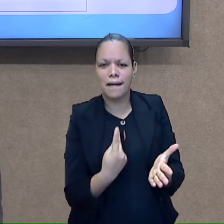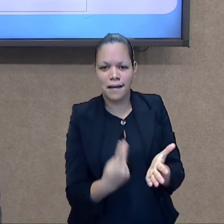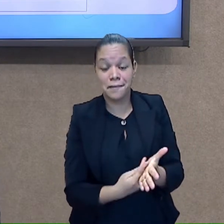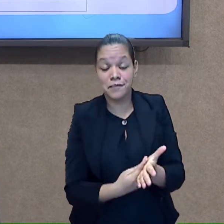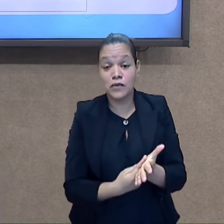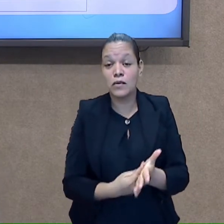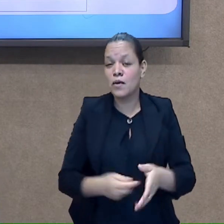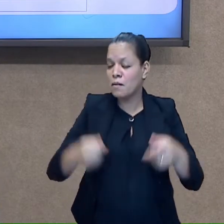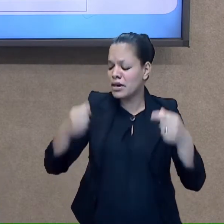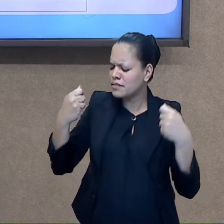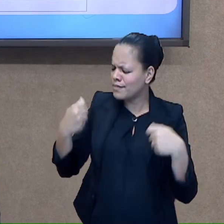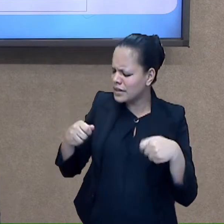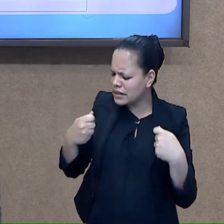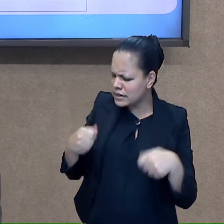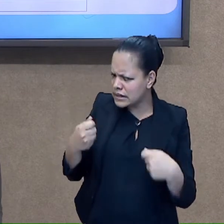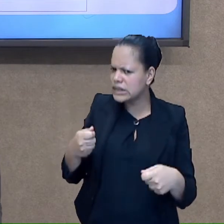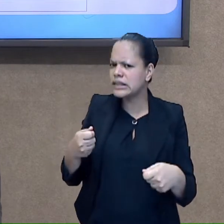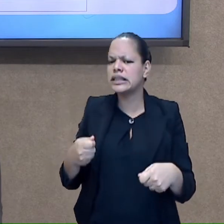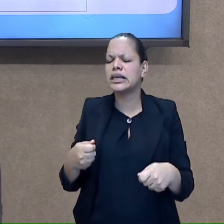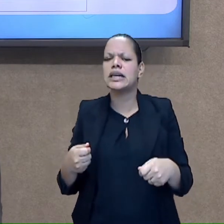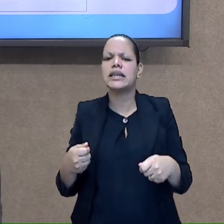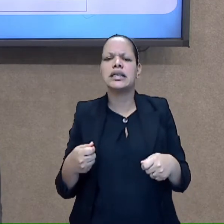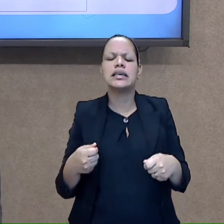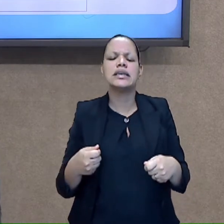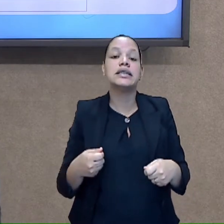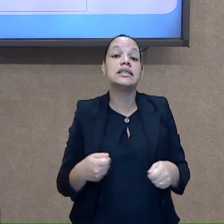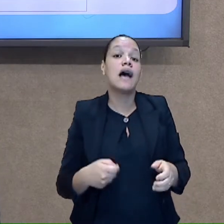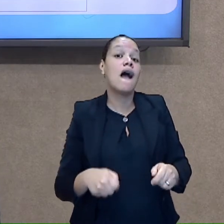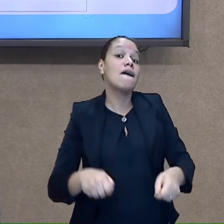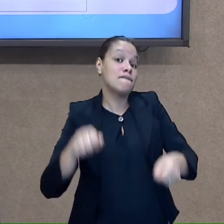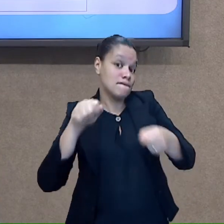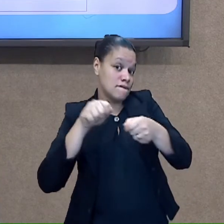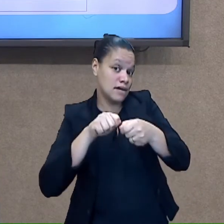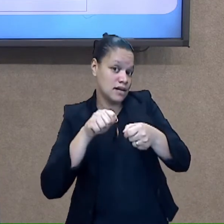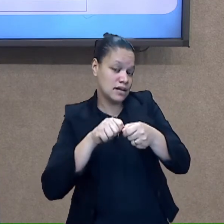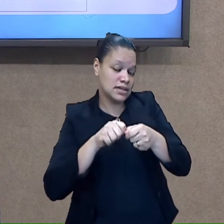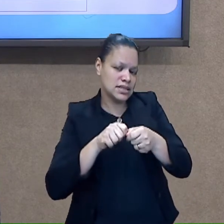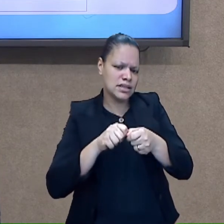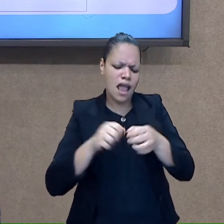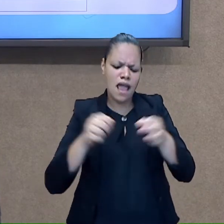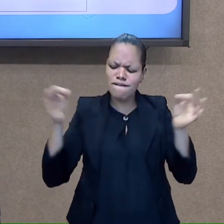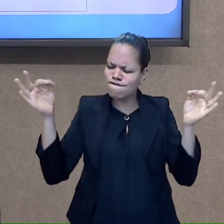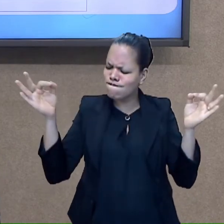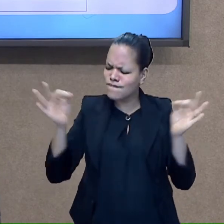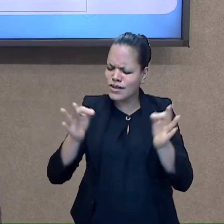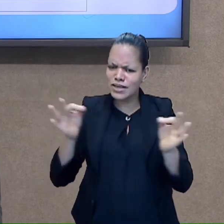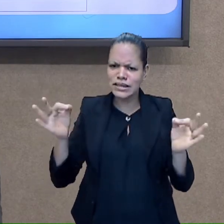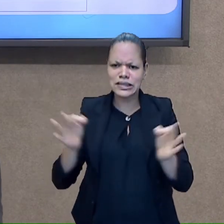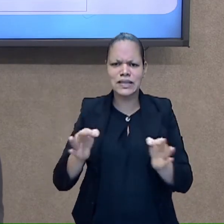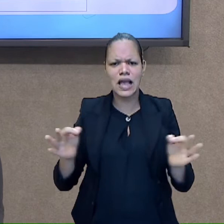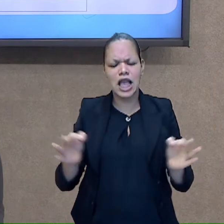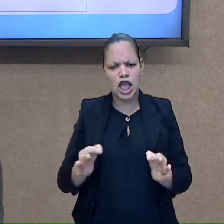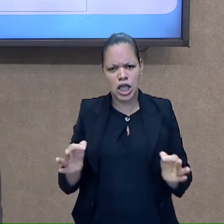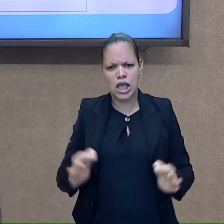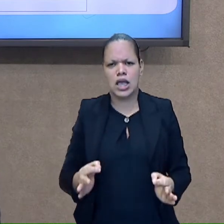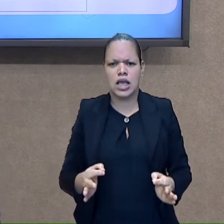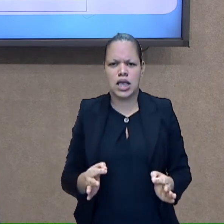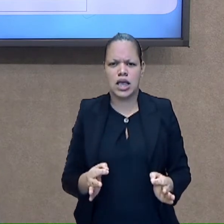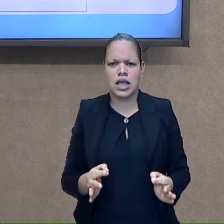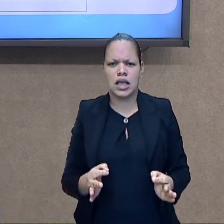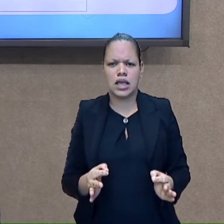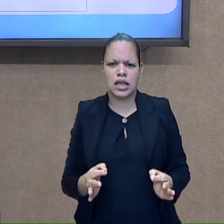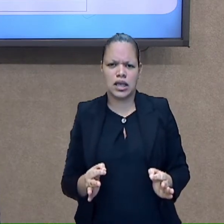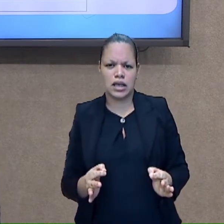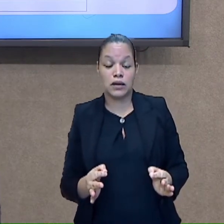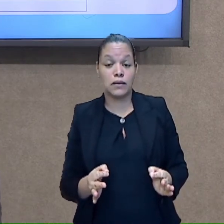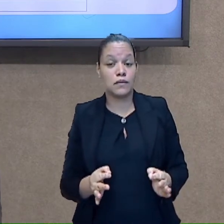falando. Então, nós mineiros, principalmente, a nossa característica linguística, ou seja, o modo de